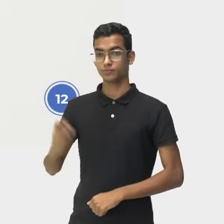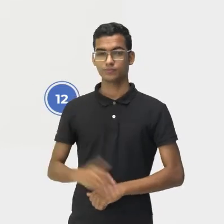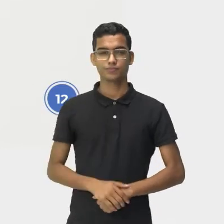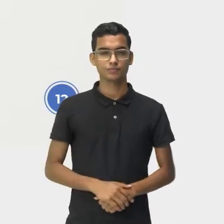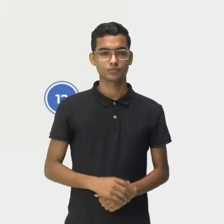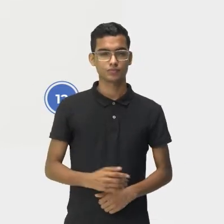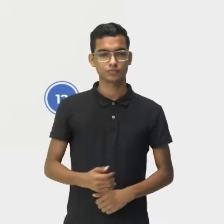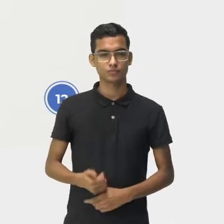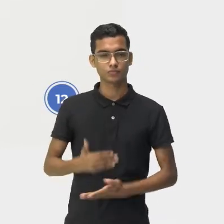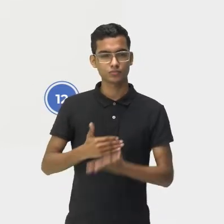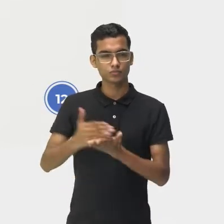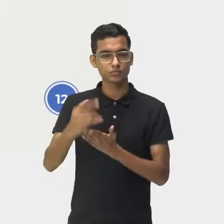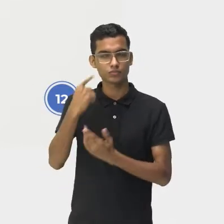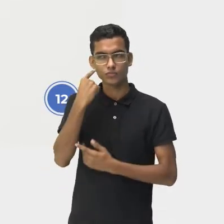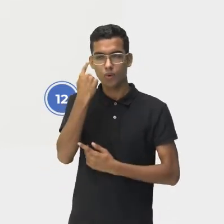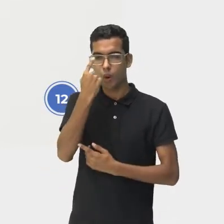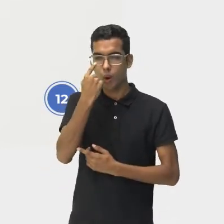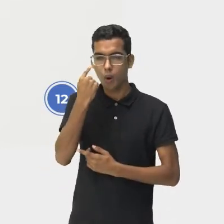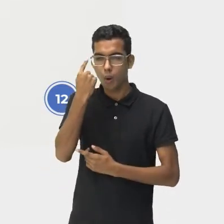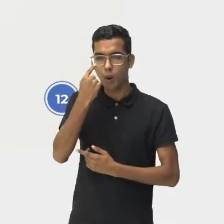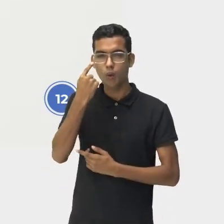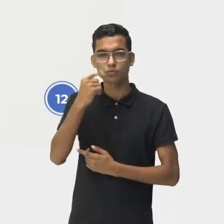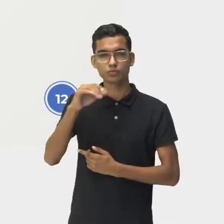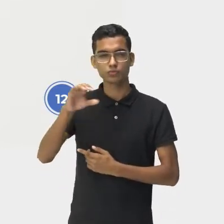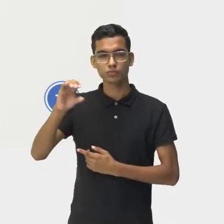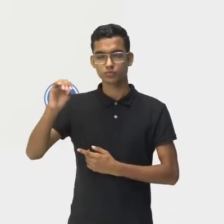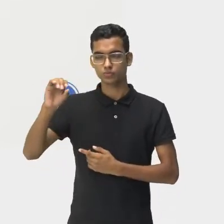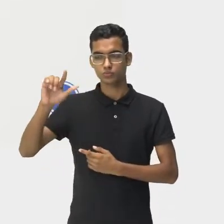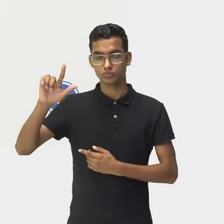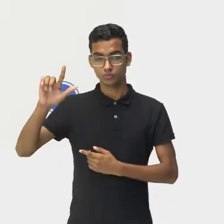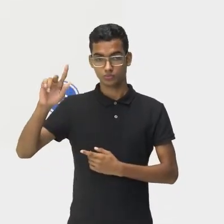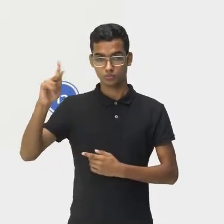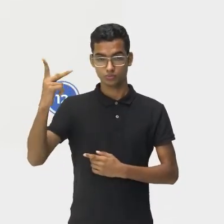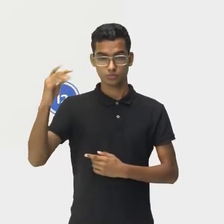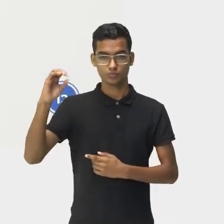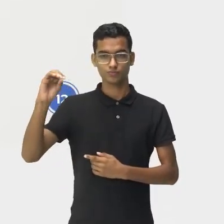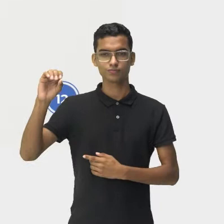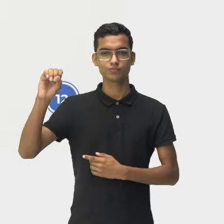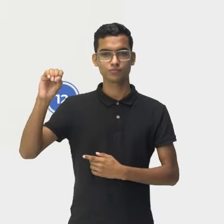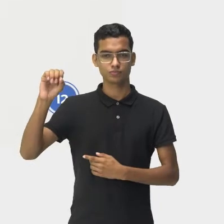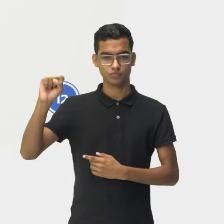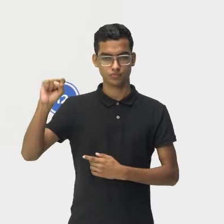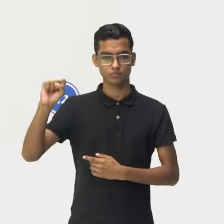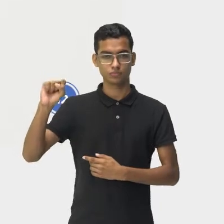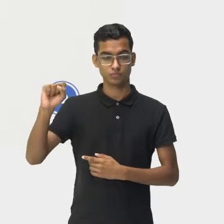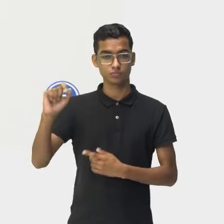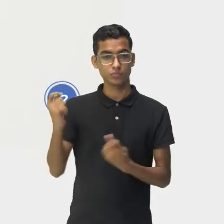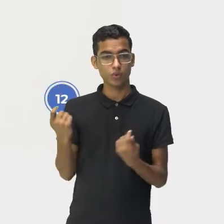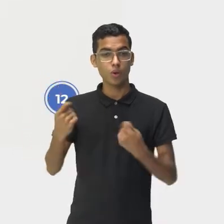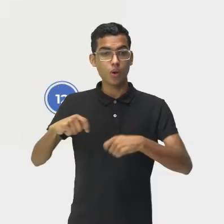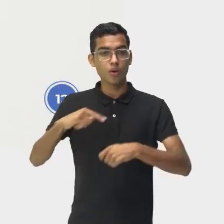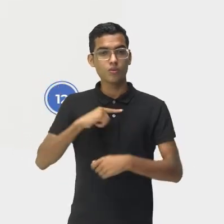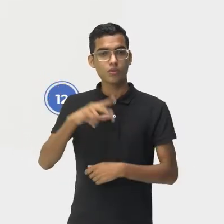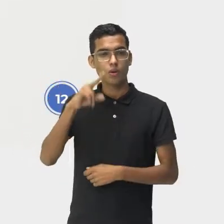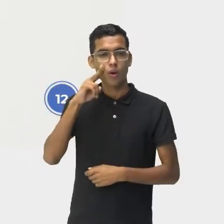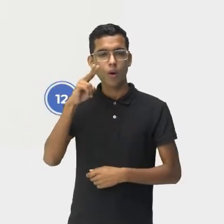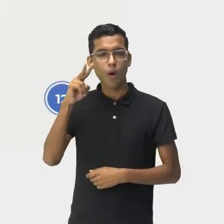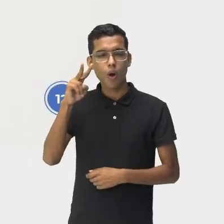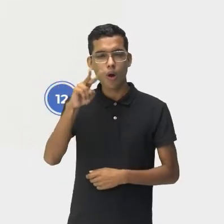olhos. Pode mexer com os nossos olhos? Pode acontecer uma